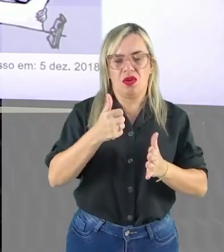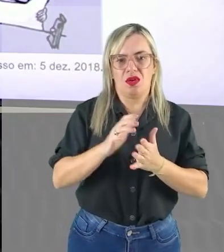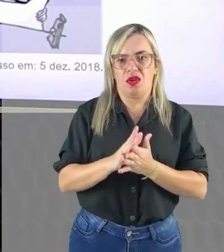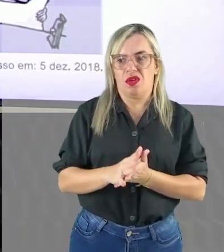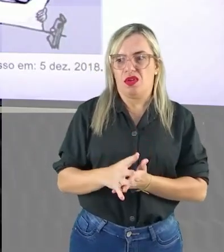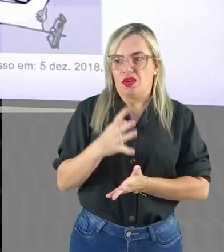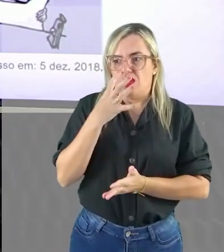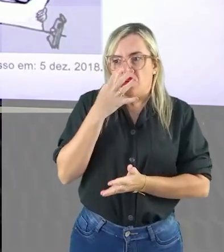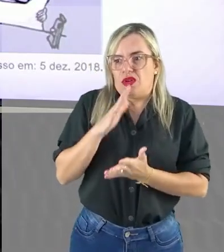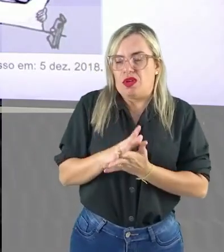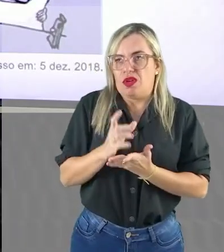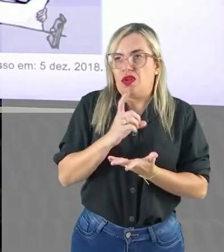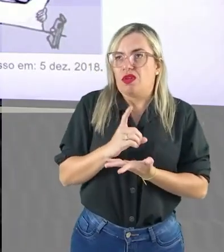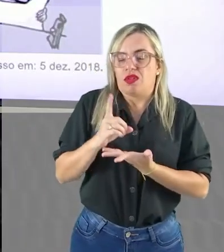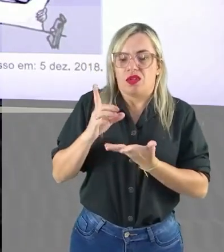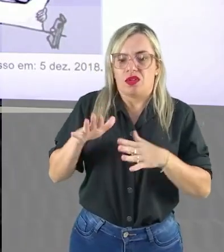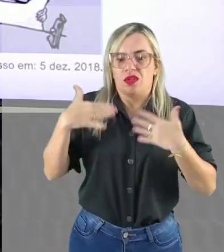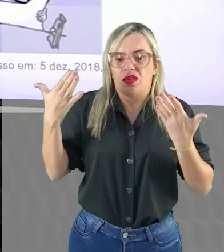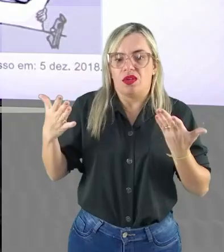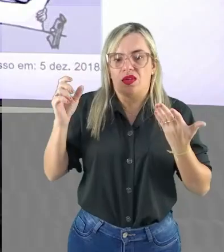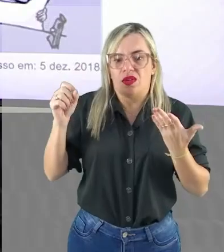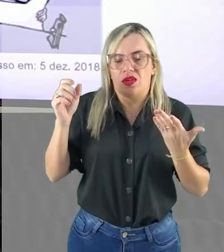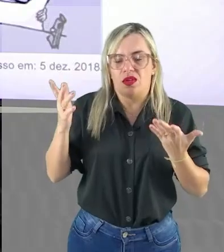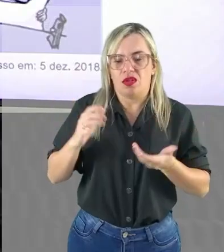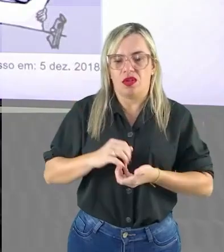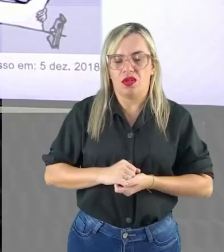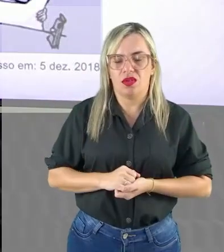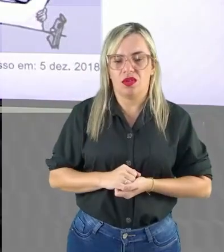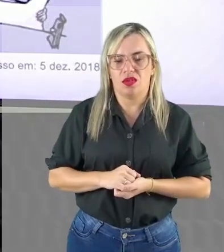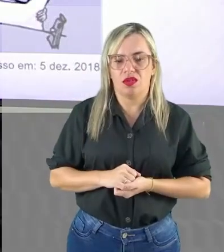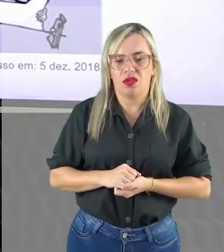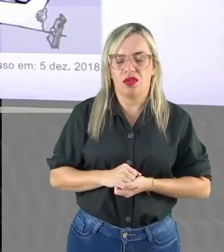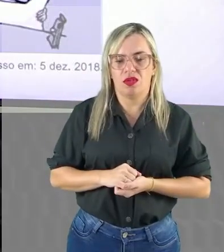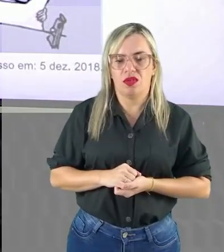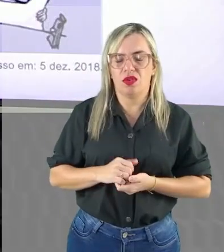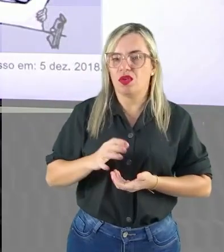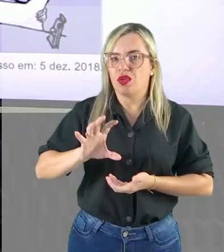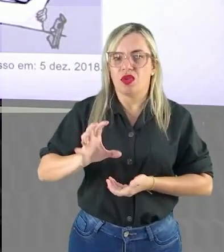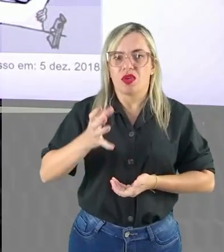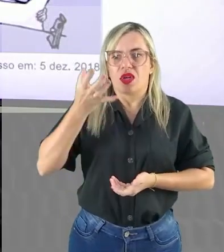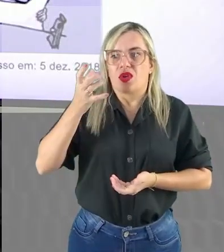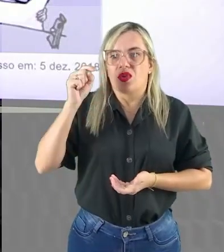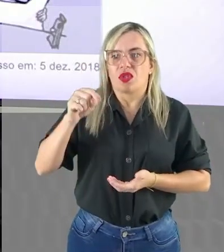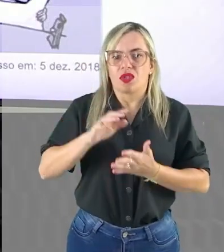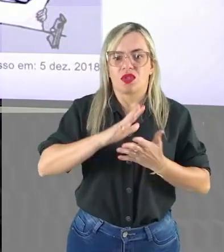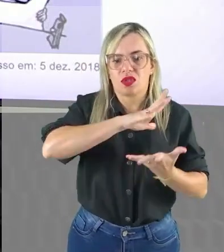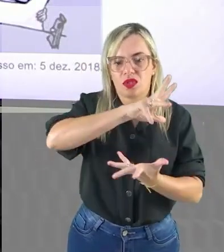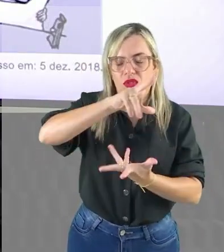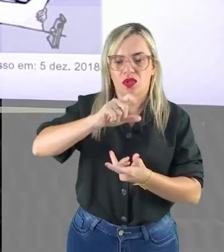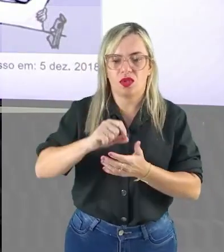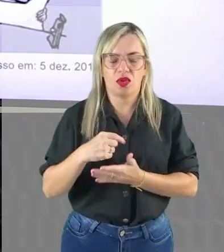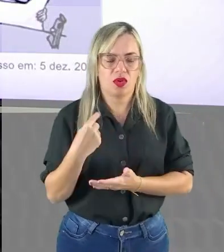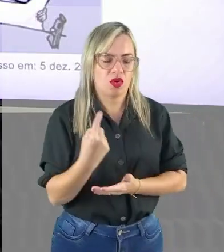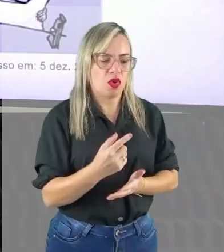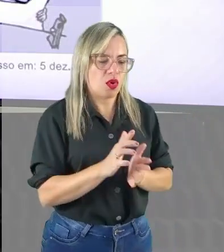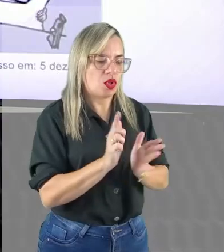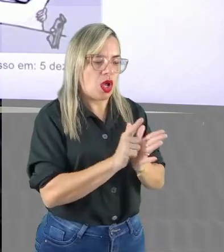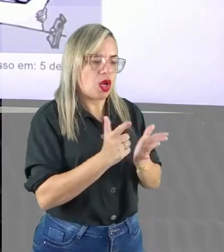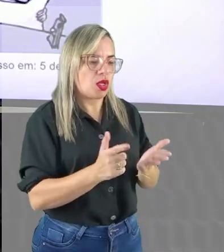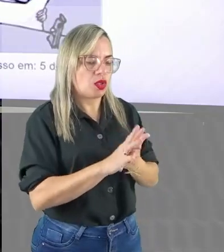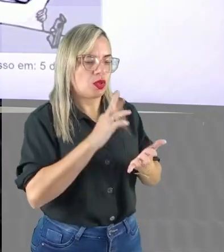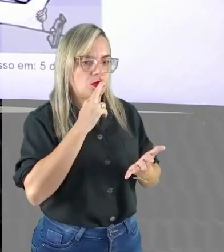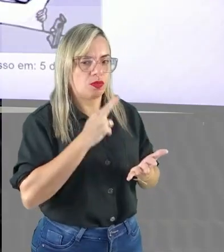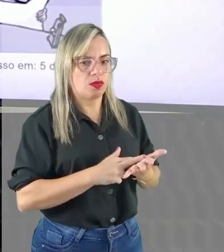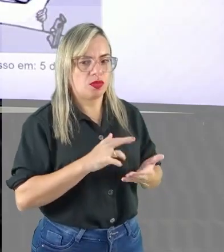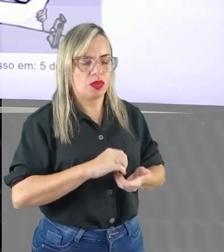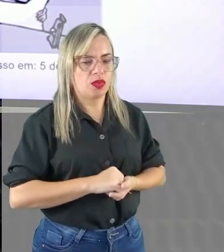Deus, desculpa, que lhe há passado ao mundo? O que aconteceu com o mundo? Aí o outro que está lendo diz,